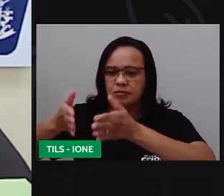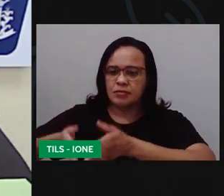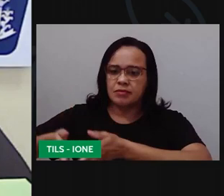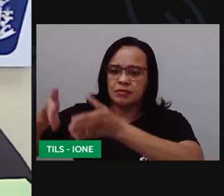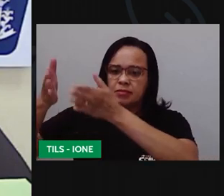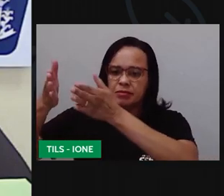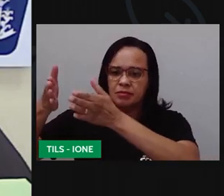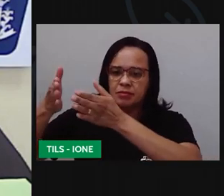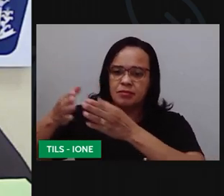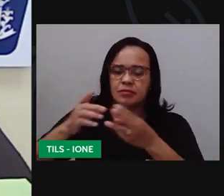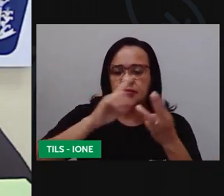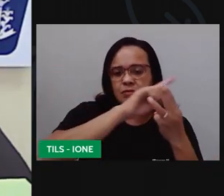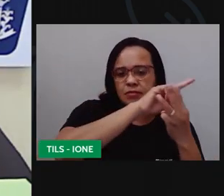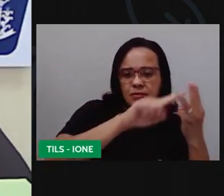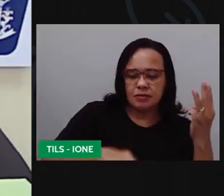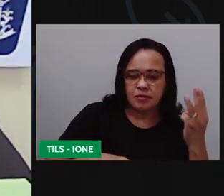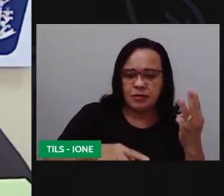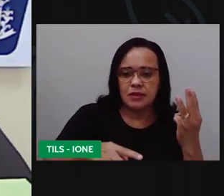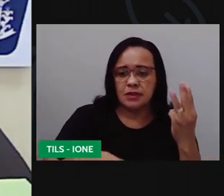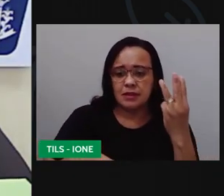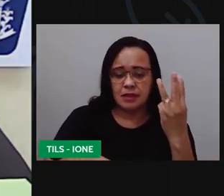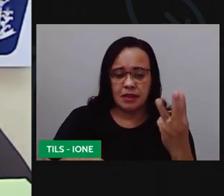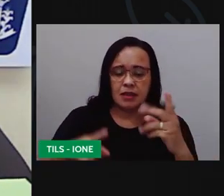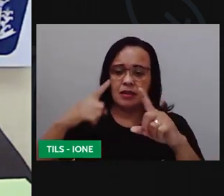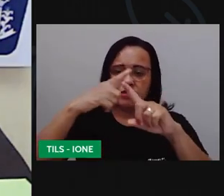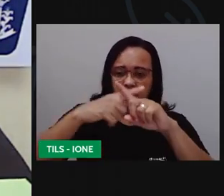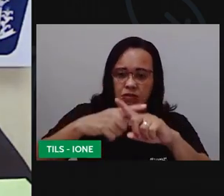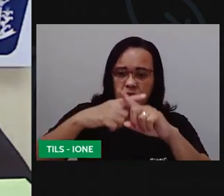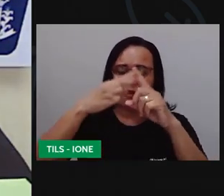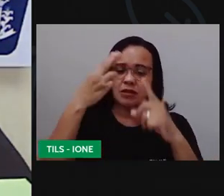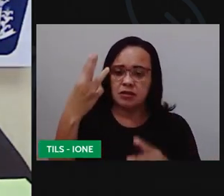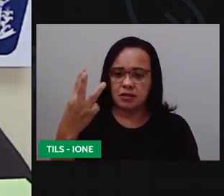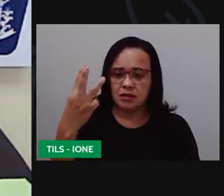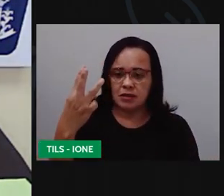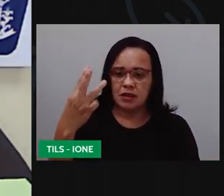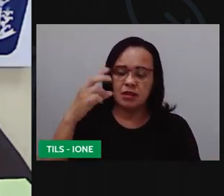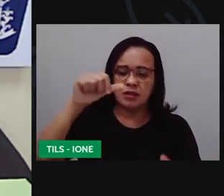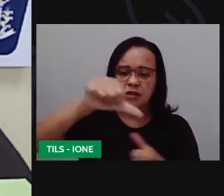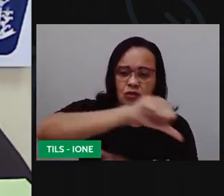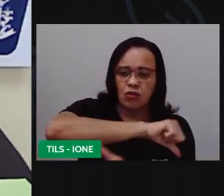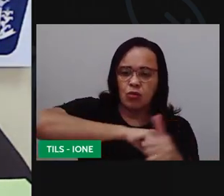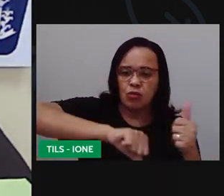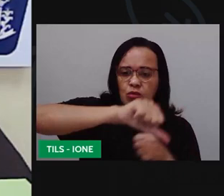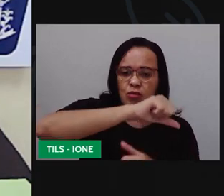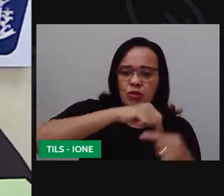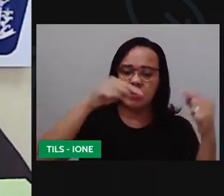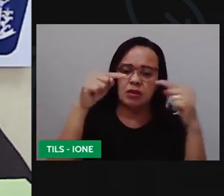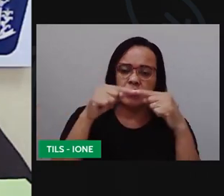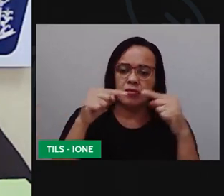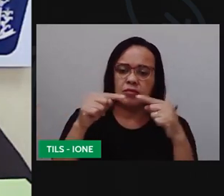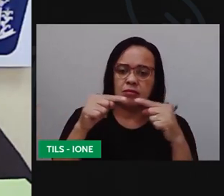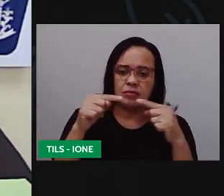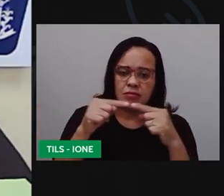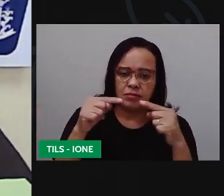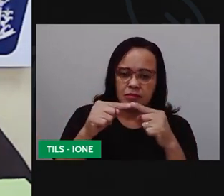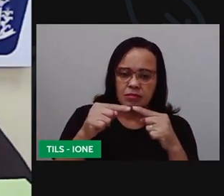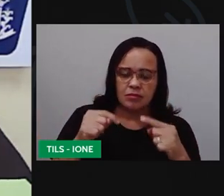quê? Três vezes três. Aí eu vou mudar, vou fazer uma outra combinação.